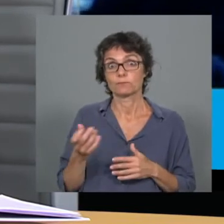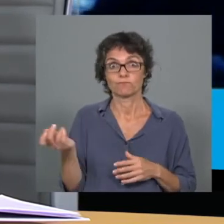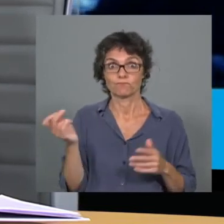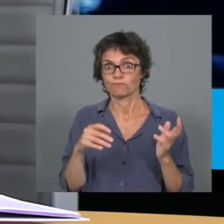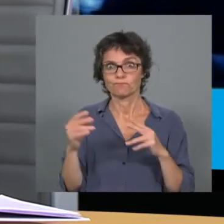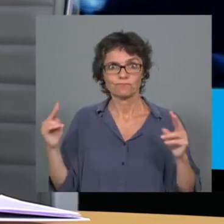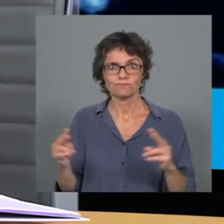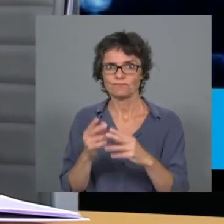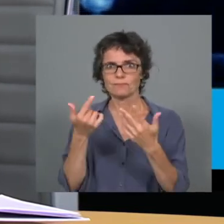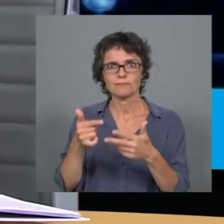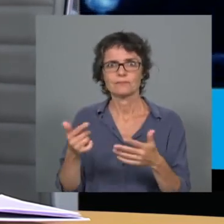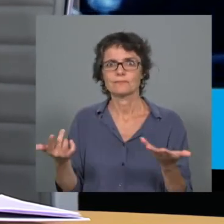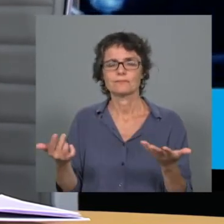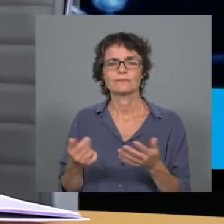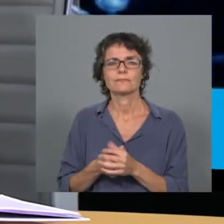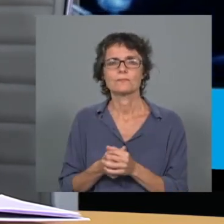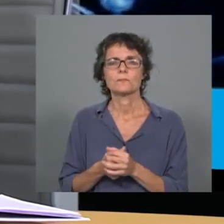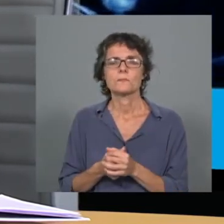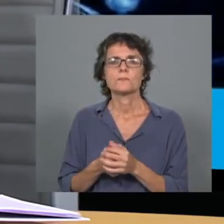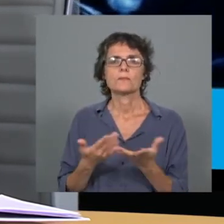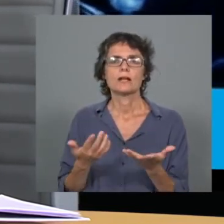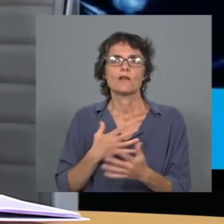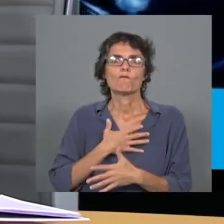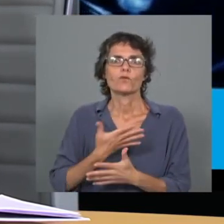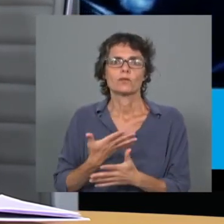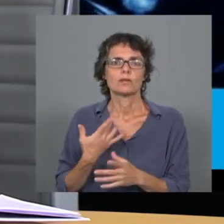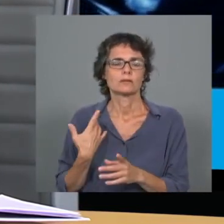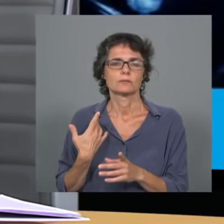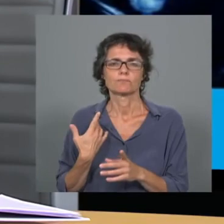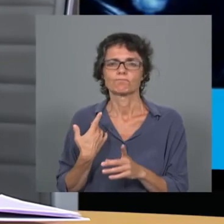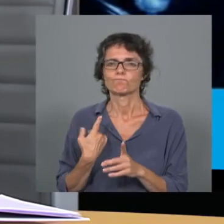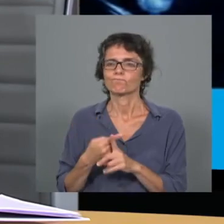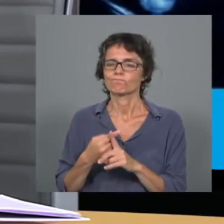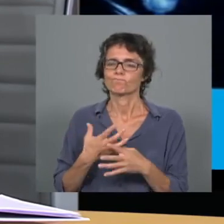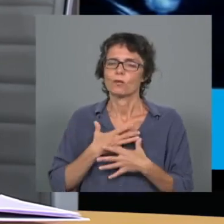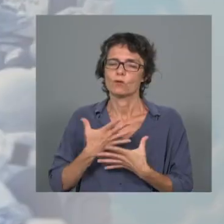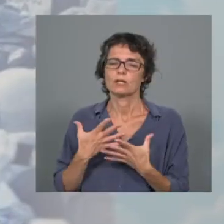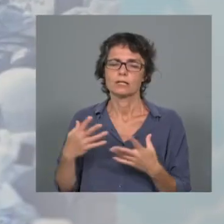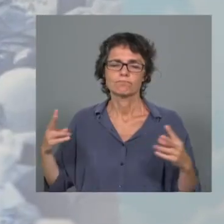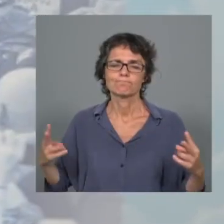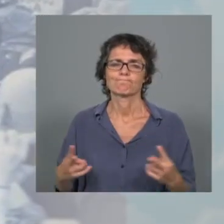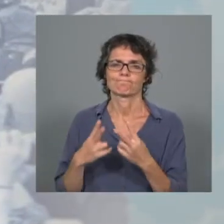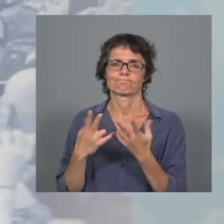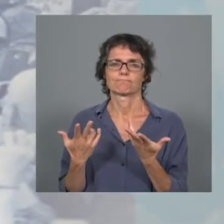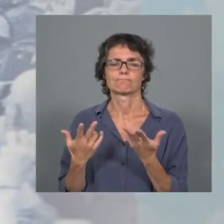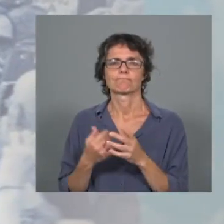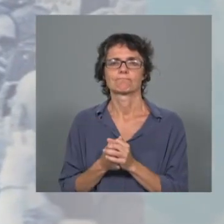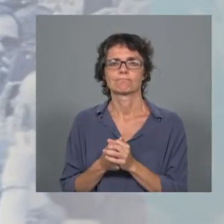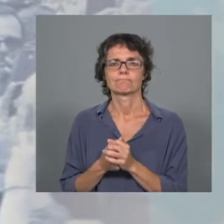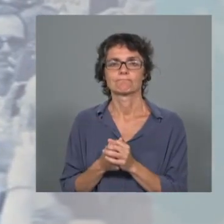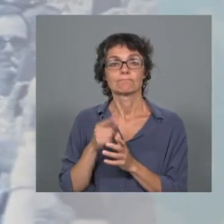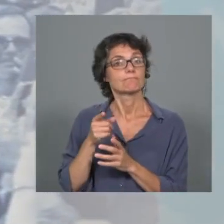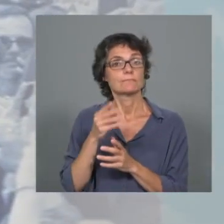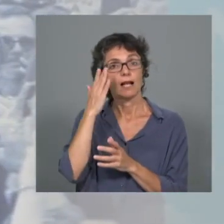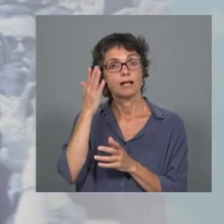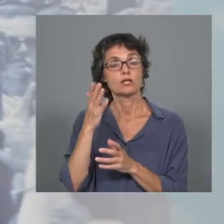uma vez, e sempre nesta vontade de nos reunirmos e de estarmos... Irá por aí a reflexão nas jornadas de